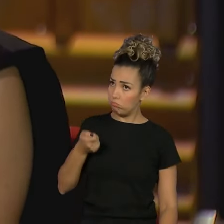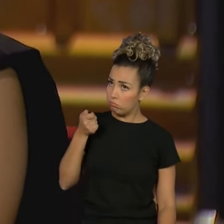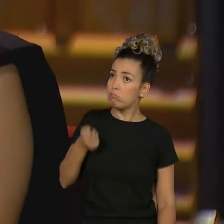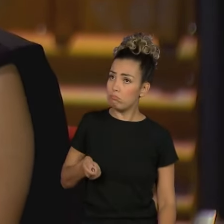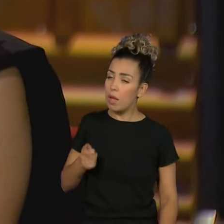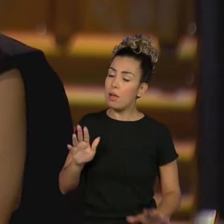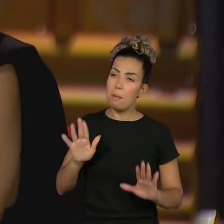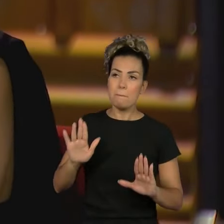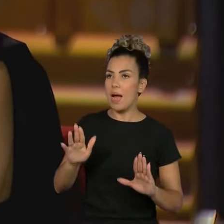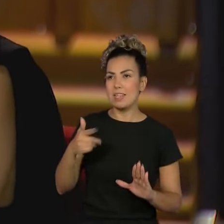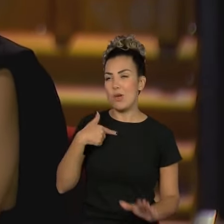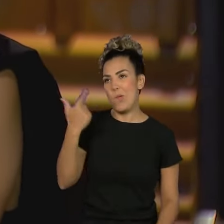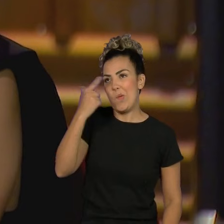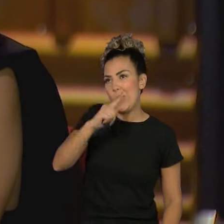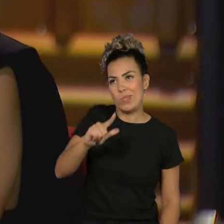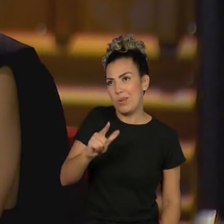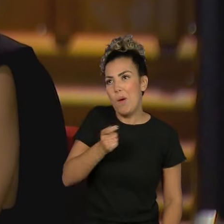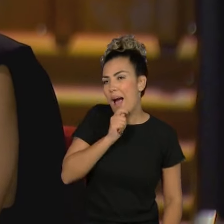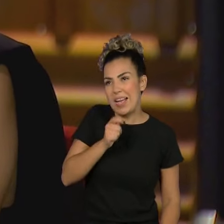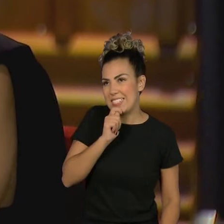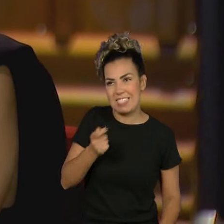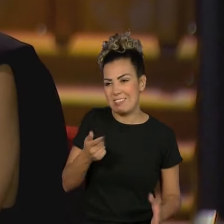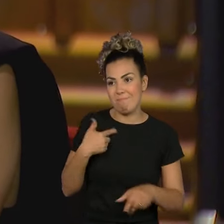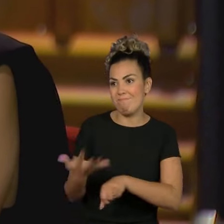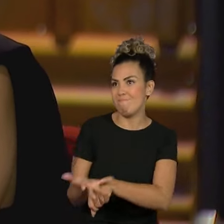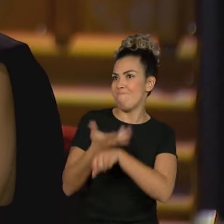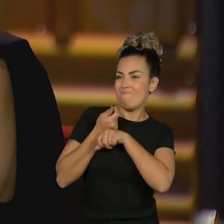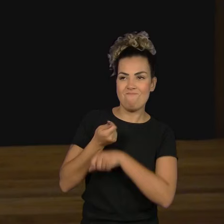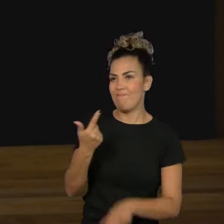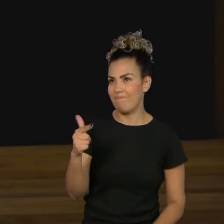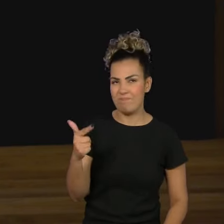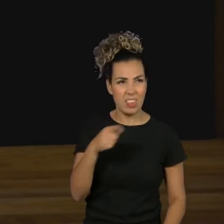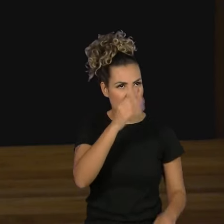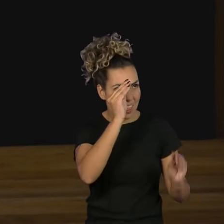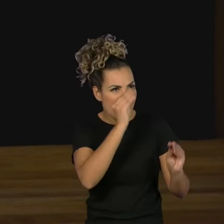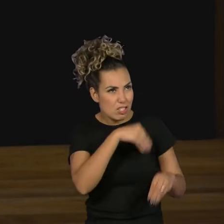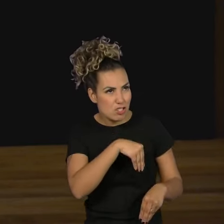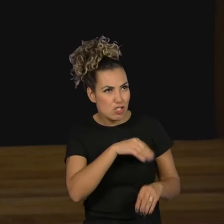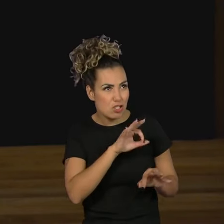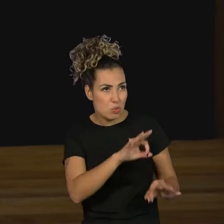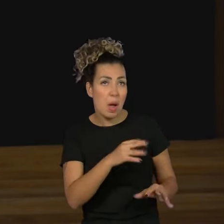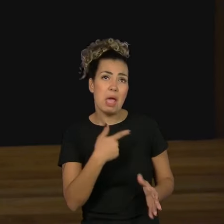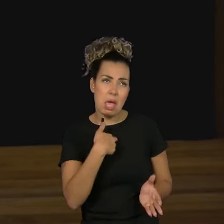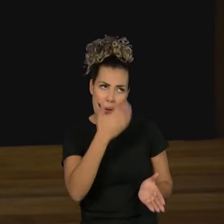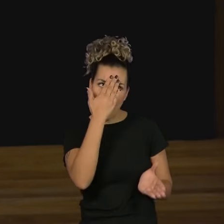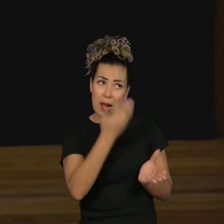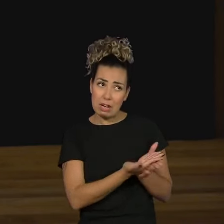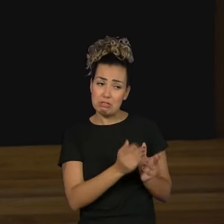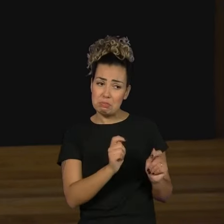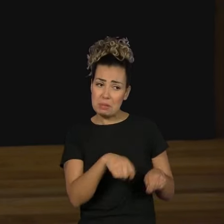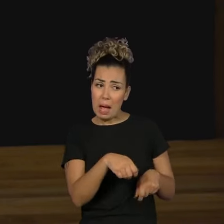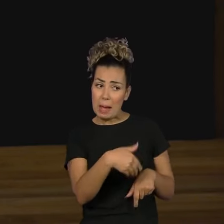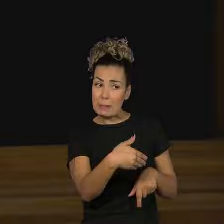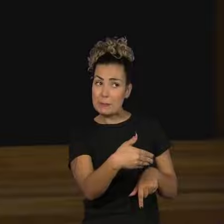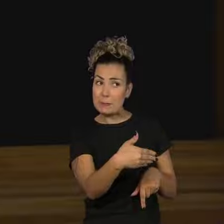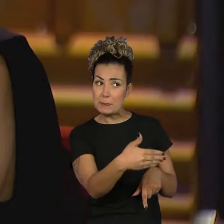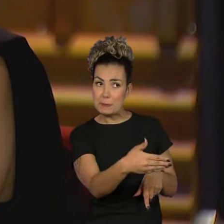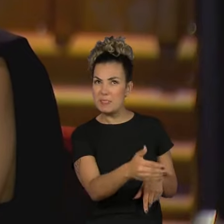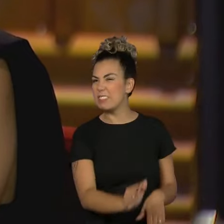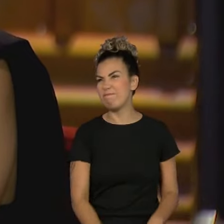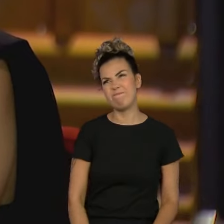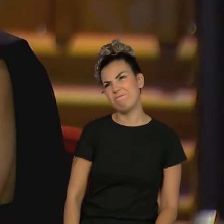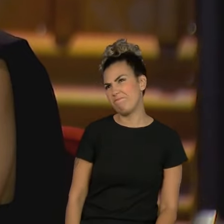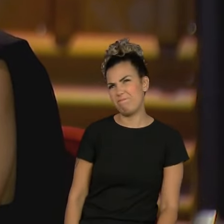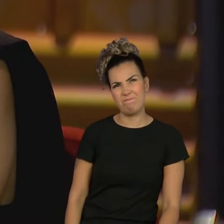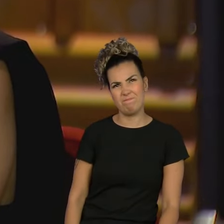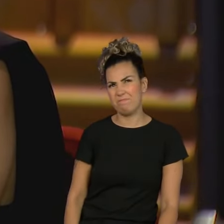e quero muito mas eu não tenho nenhuma eficiência é é já desistiu mesmo ou ainda tem uma esperançazinha que você vai mandar o que que elas vão fazer não